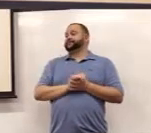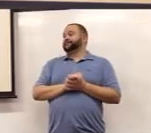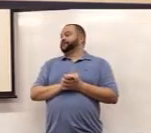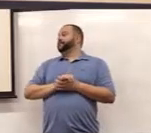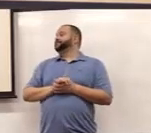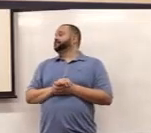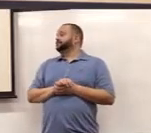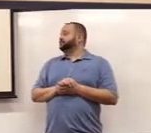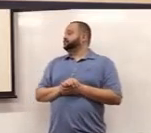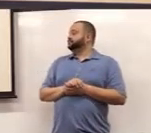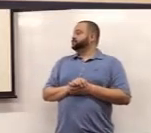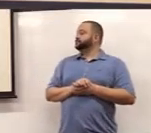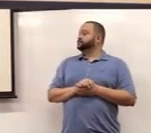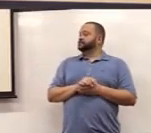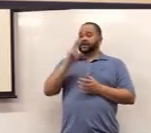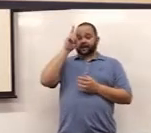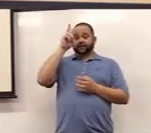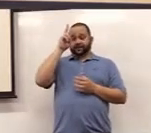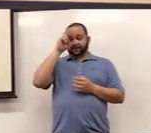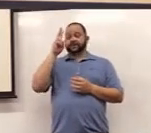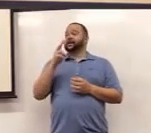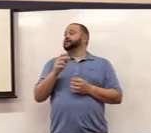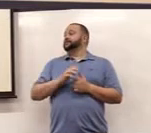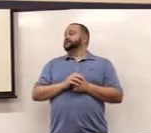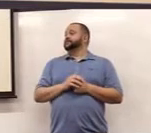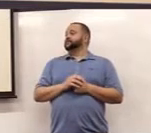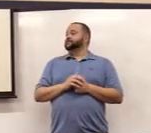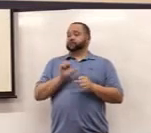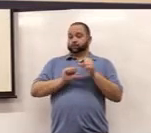Lembrando que a gente está saindo desse momento